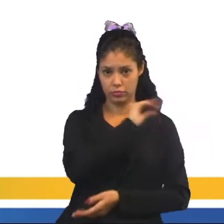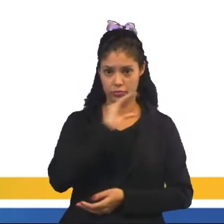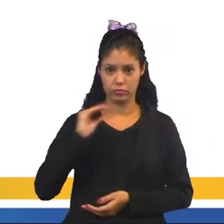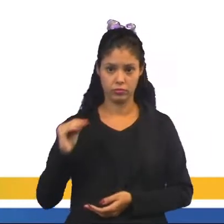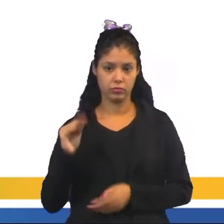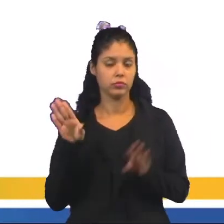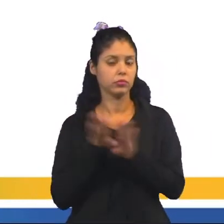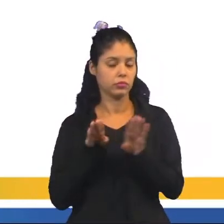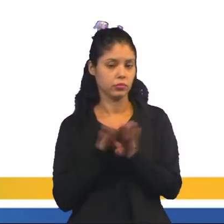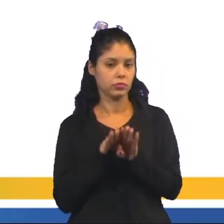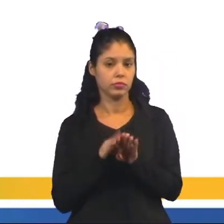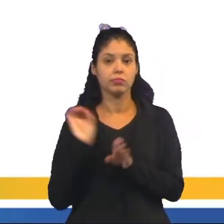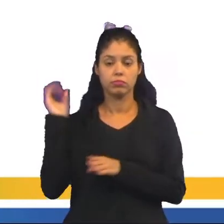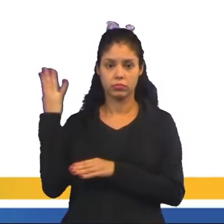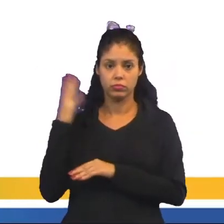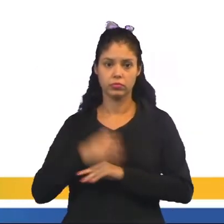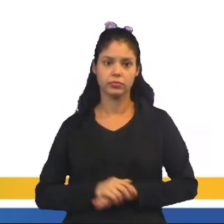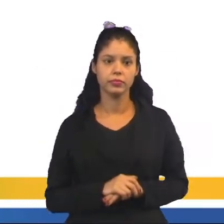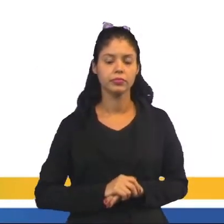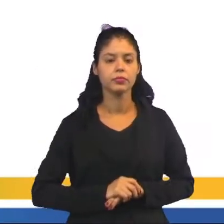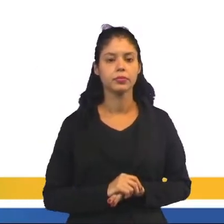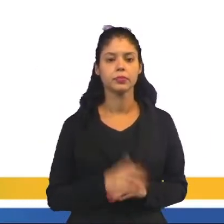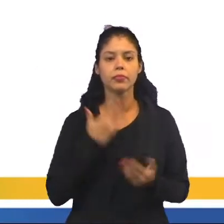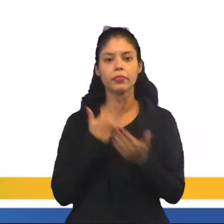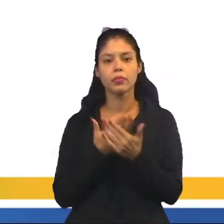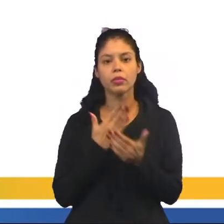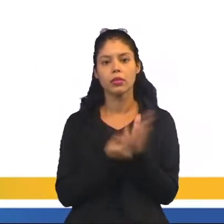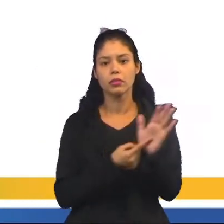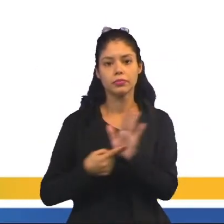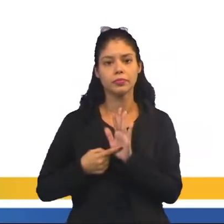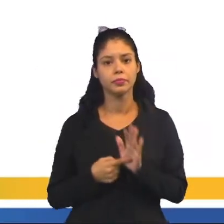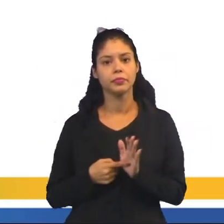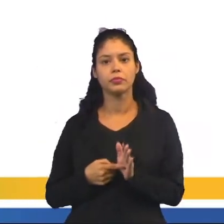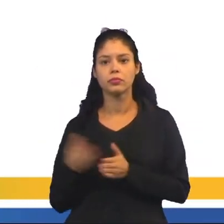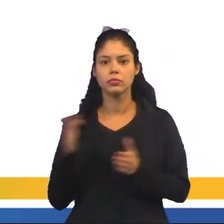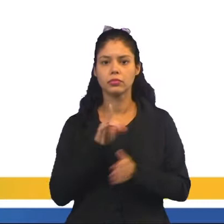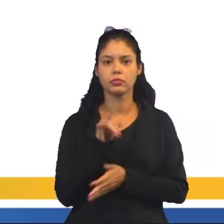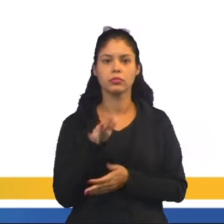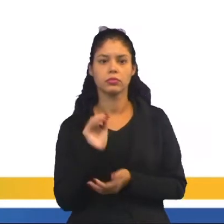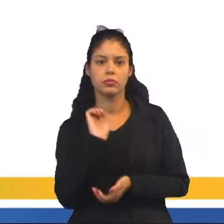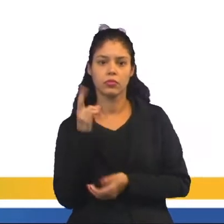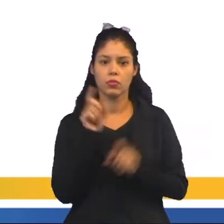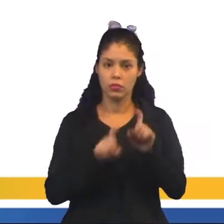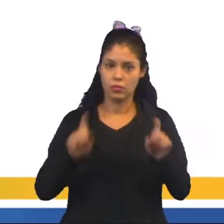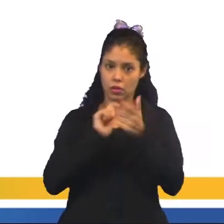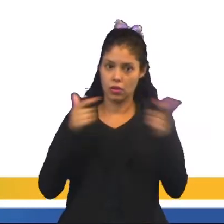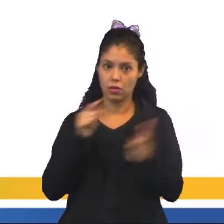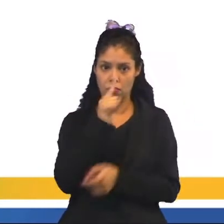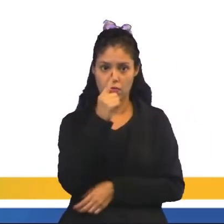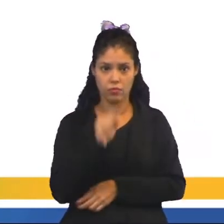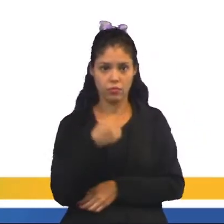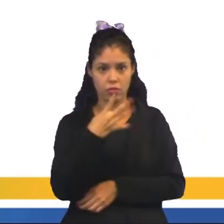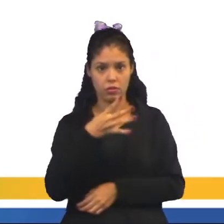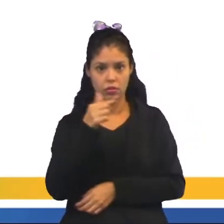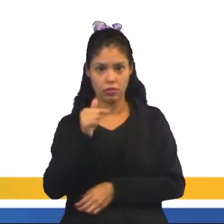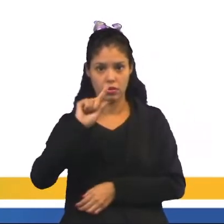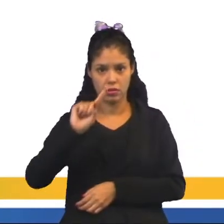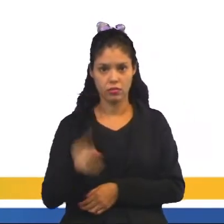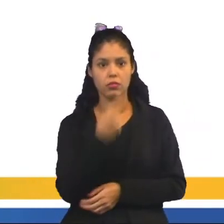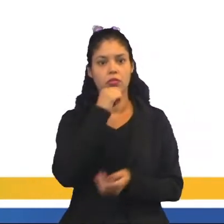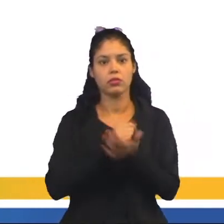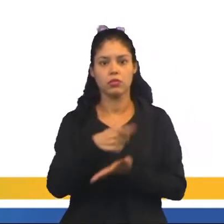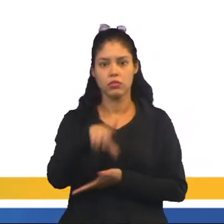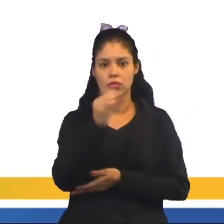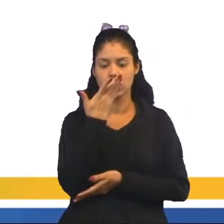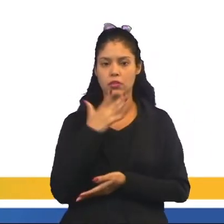isso é muito recorrente. Então, o estudo mostra que ter acesso a um gadget ou computador aumenta 1,47